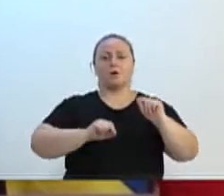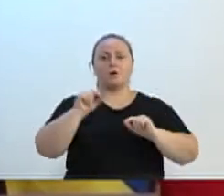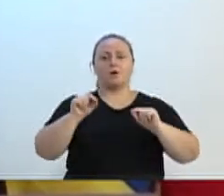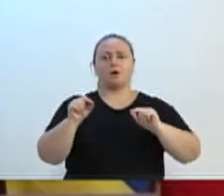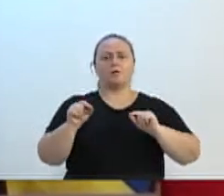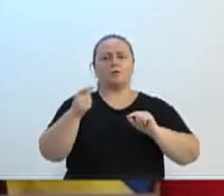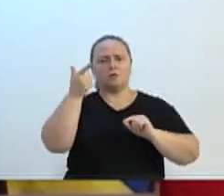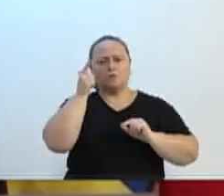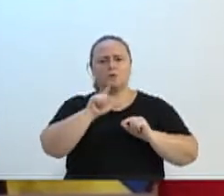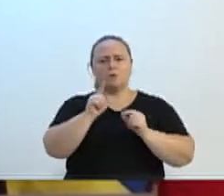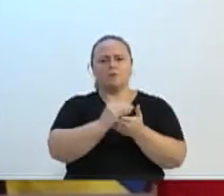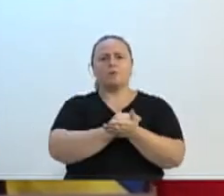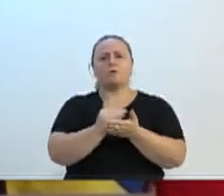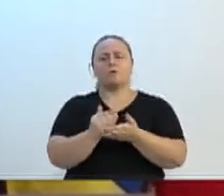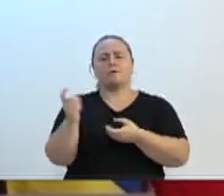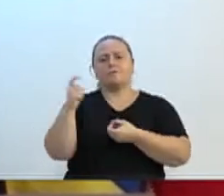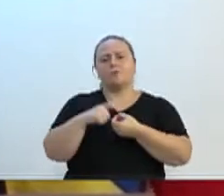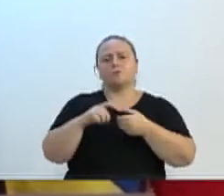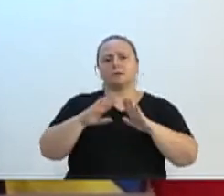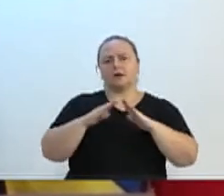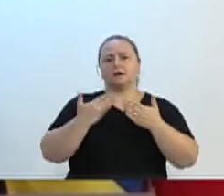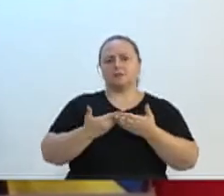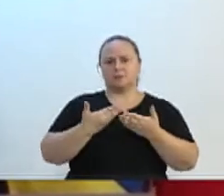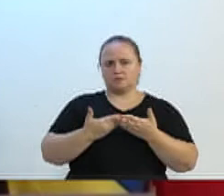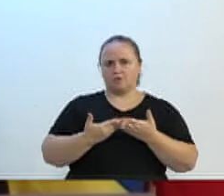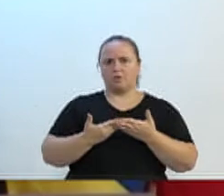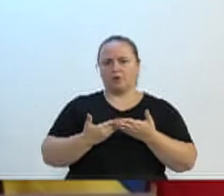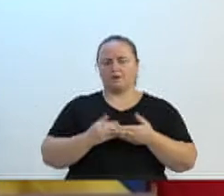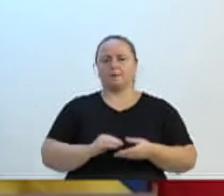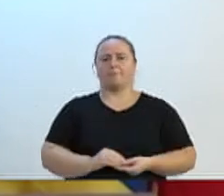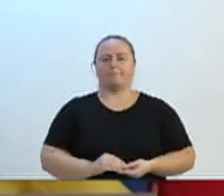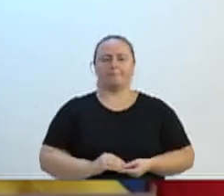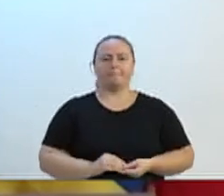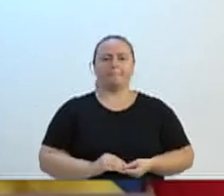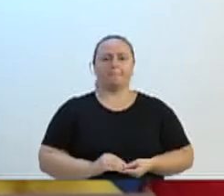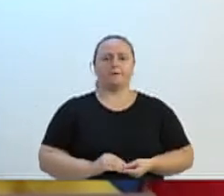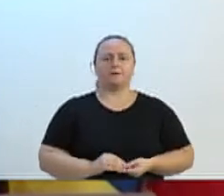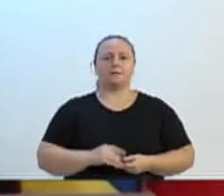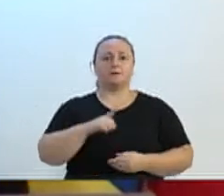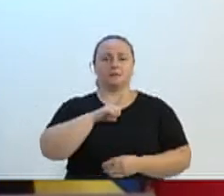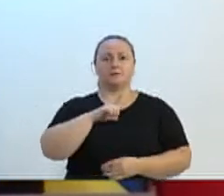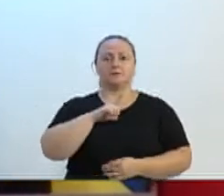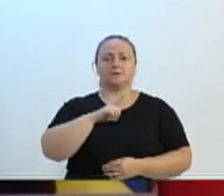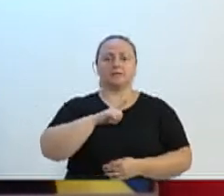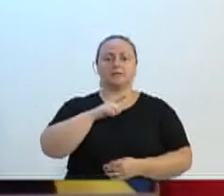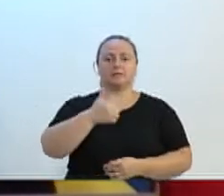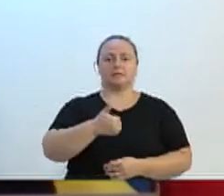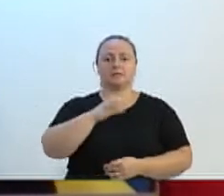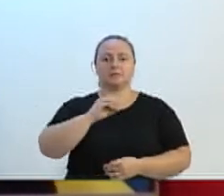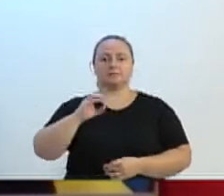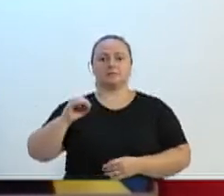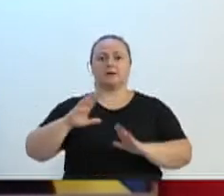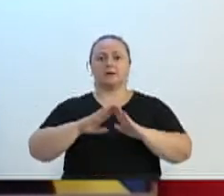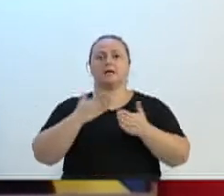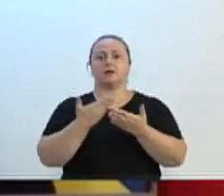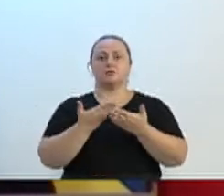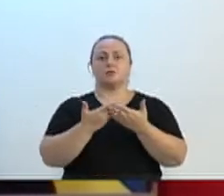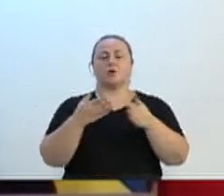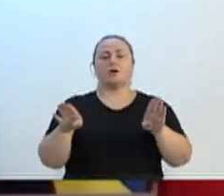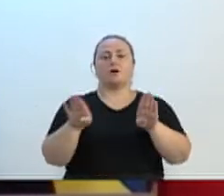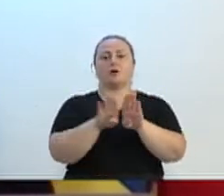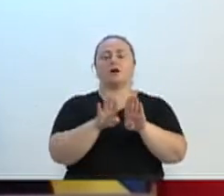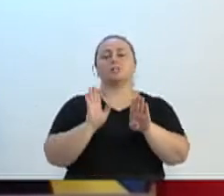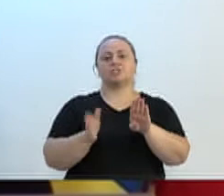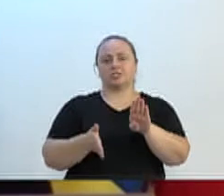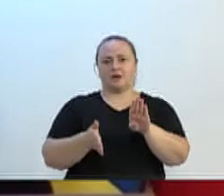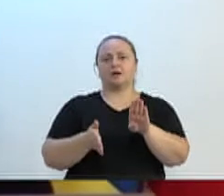origem, quando tudo passar. Mais de 100 escolas já fecharam pelo Estado. Aqui em Blumenau,